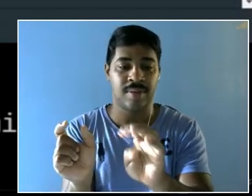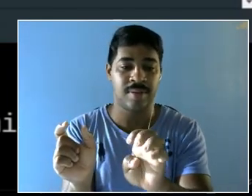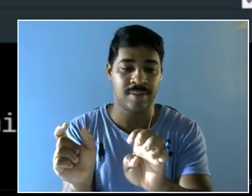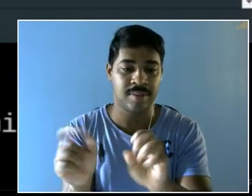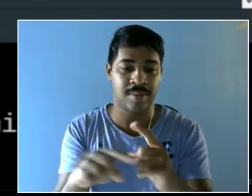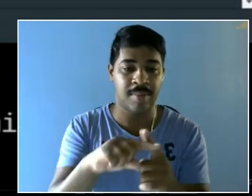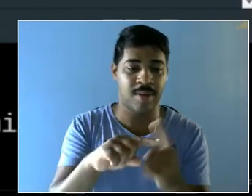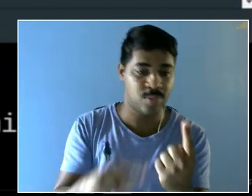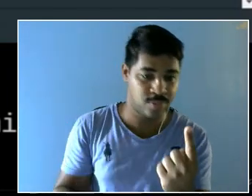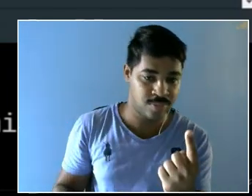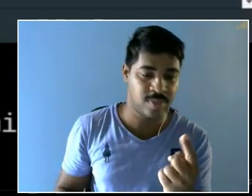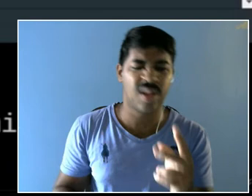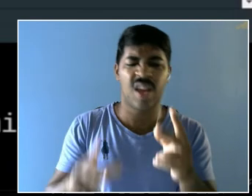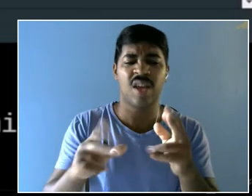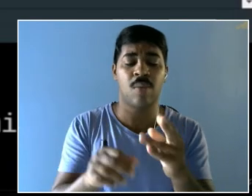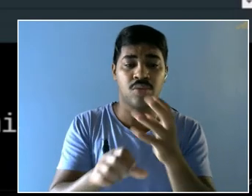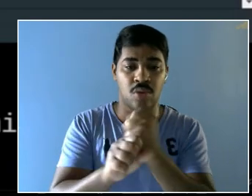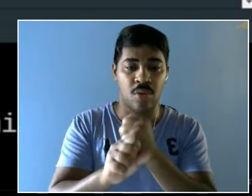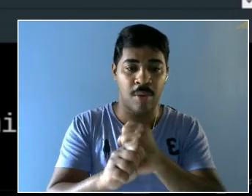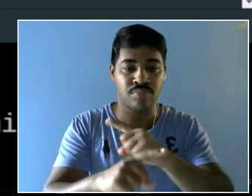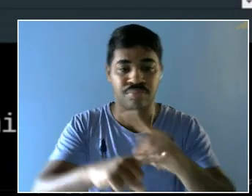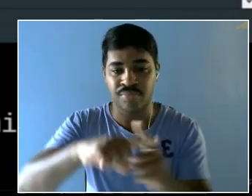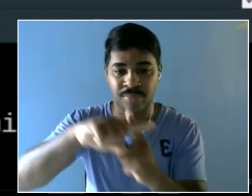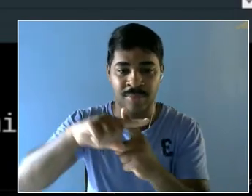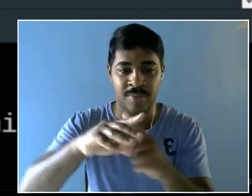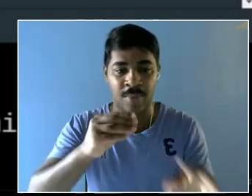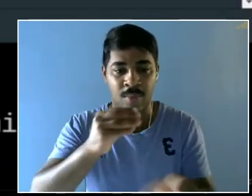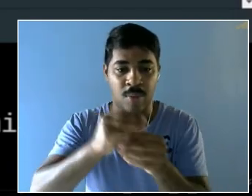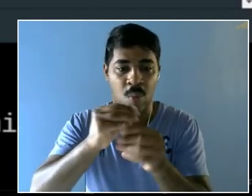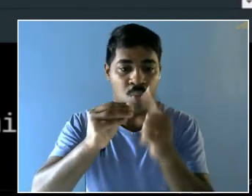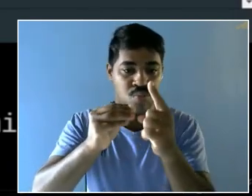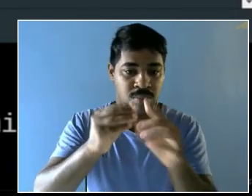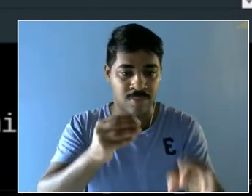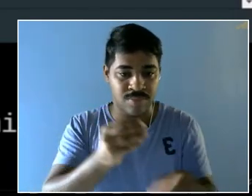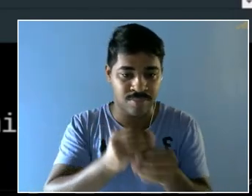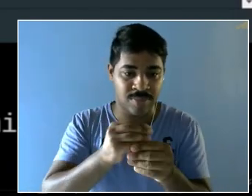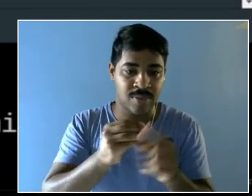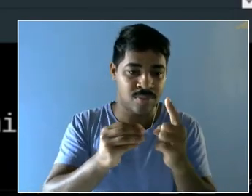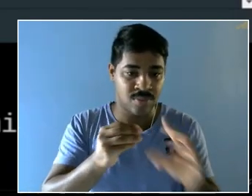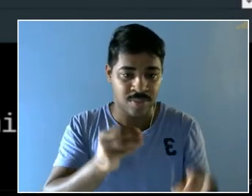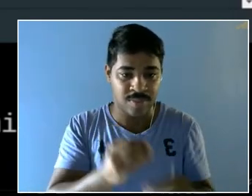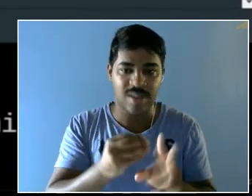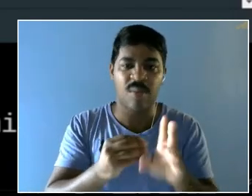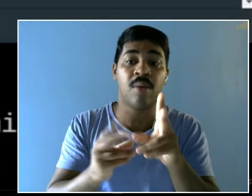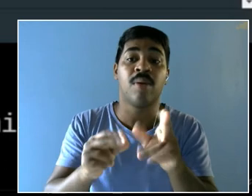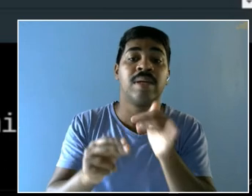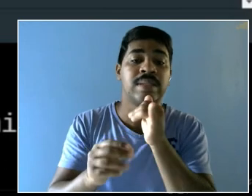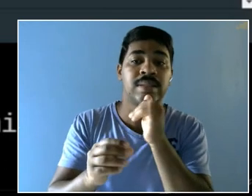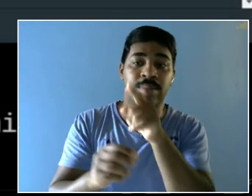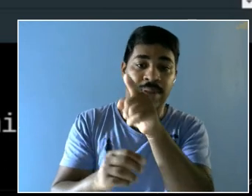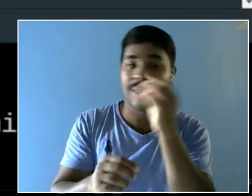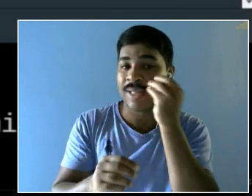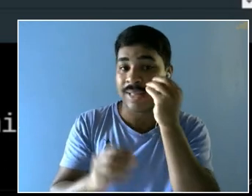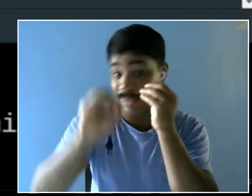vai somar 1 a variável. Então, se ela estiver valendo 0, 0 mais 1 dá 1. 1 vai ir